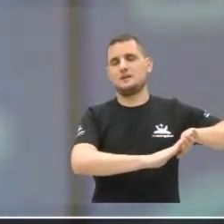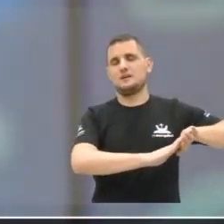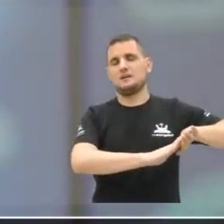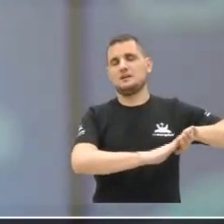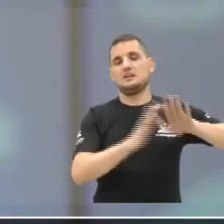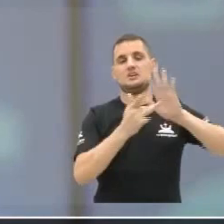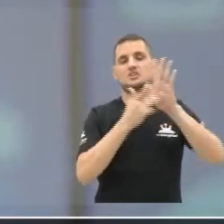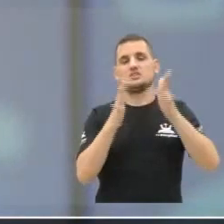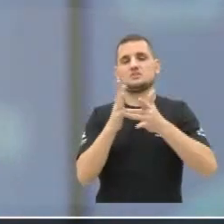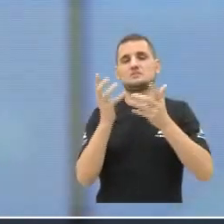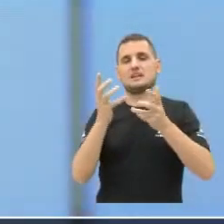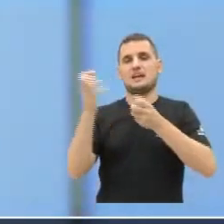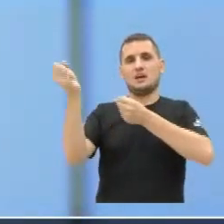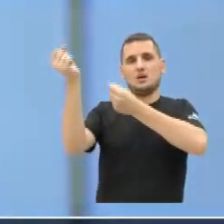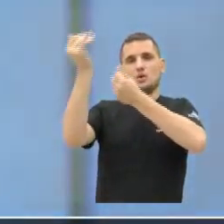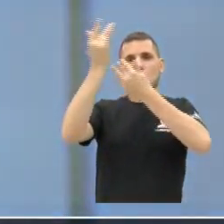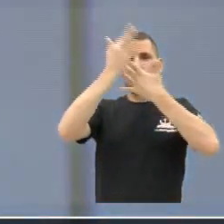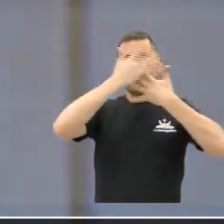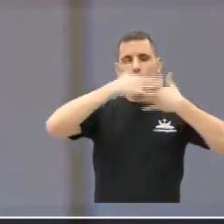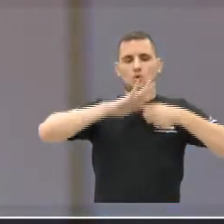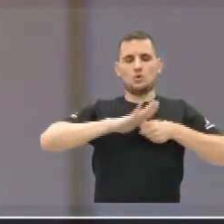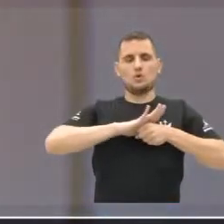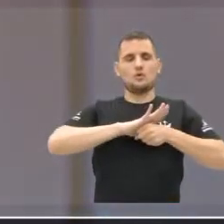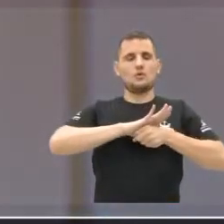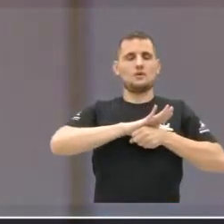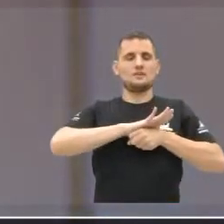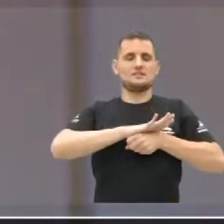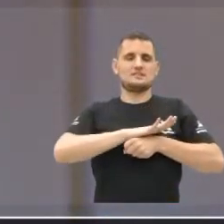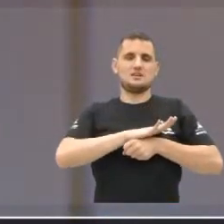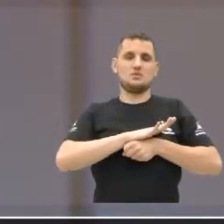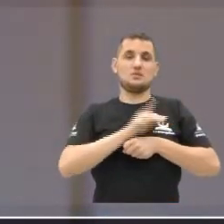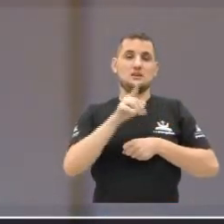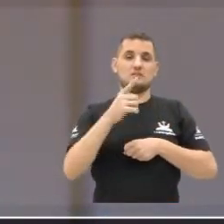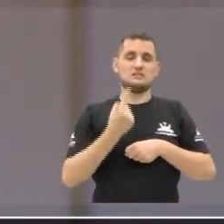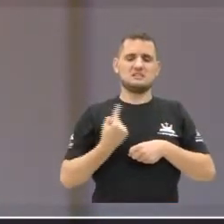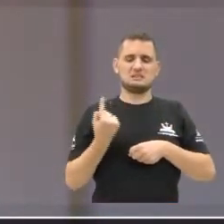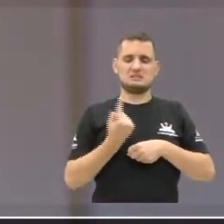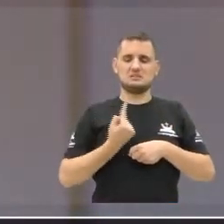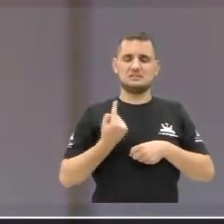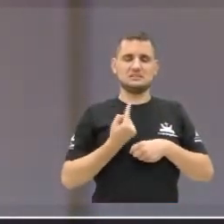preenchendo o teu coração, e essa solidão está indo embora.